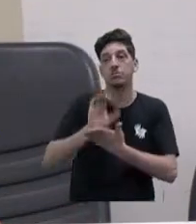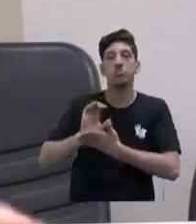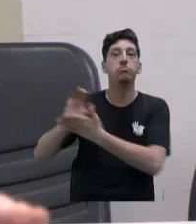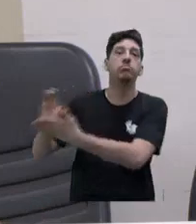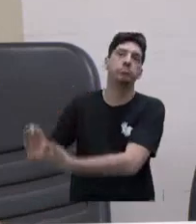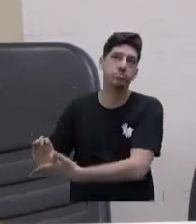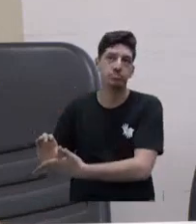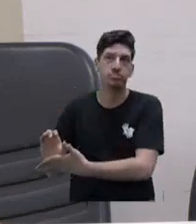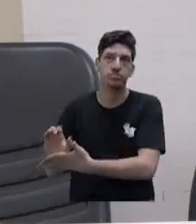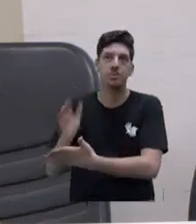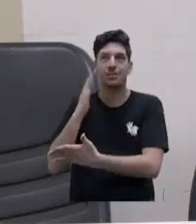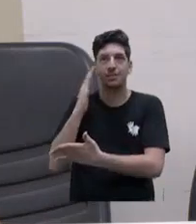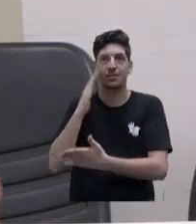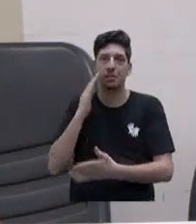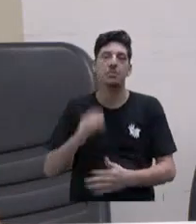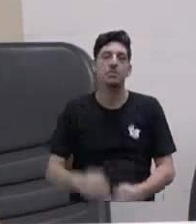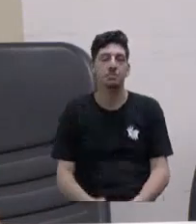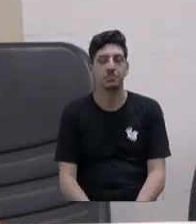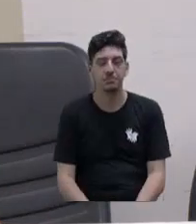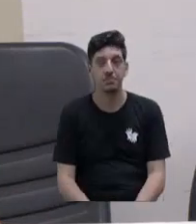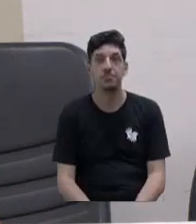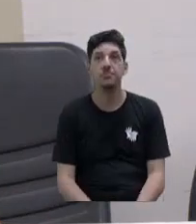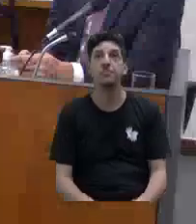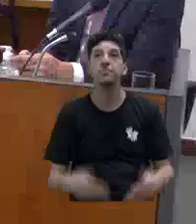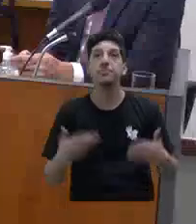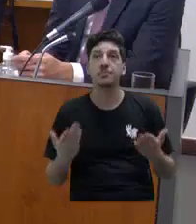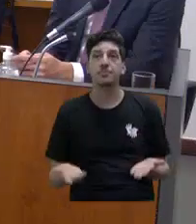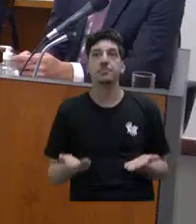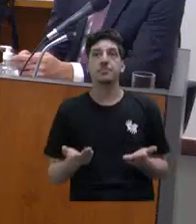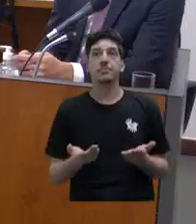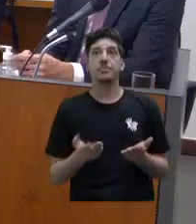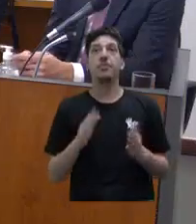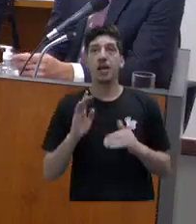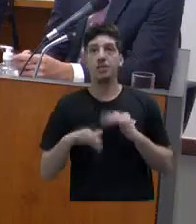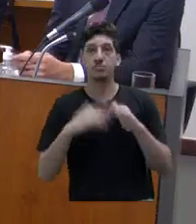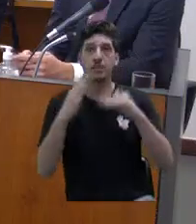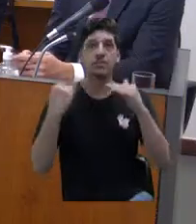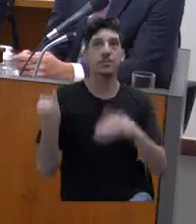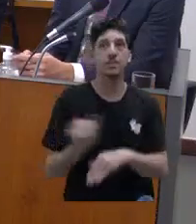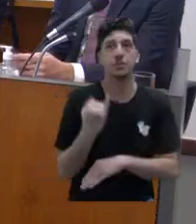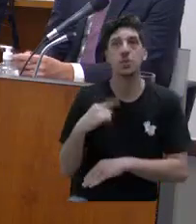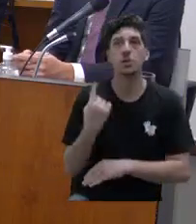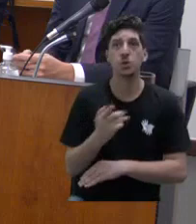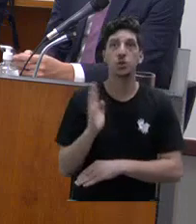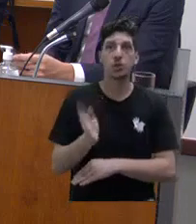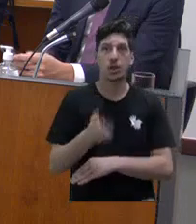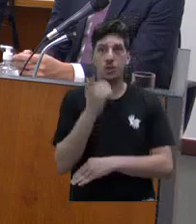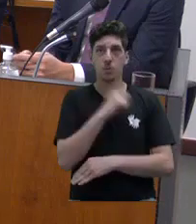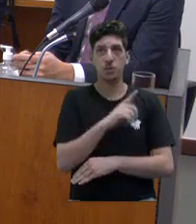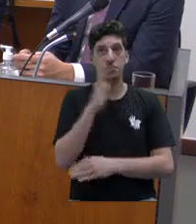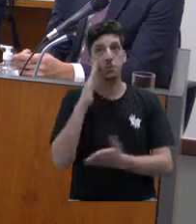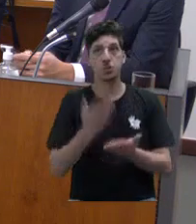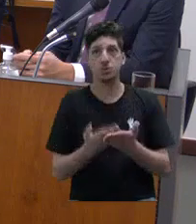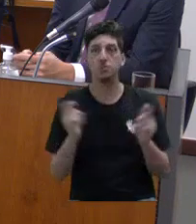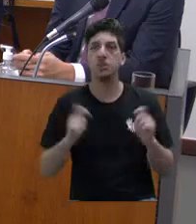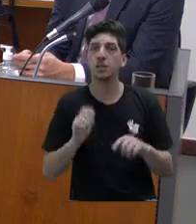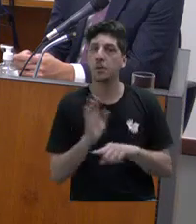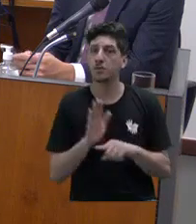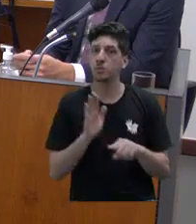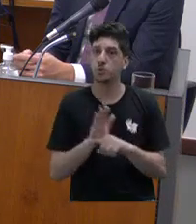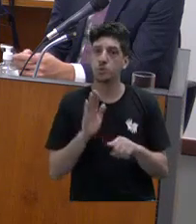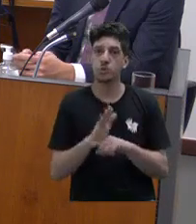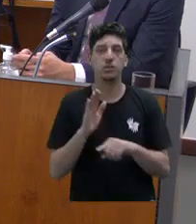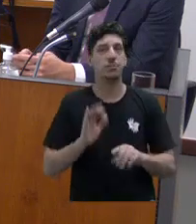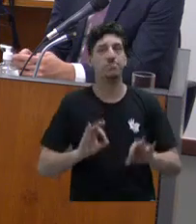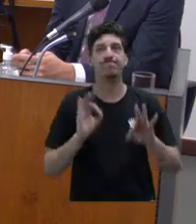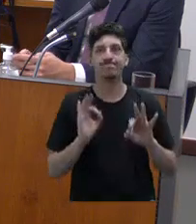possa ser incentivado naquele lugar. Então, esse é um avanço que nós conseguimos, que eu acredito que vai ajudar muito